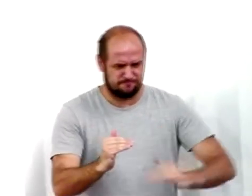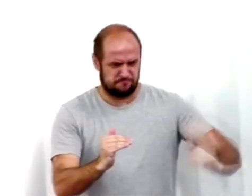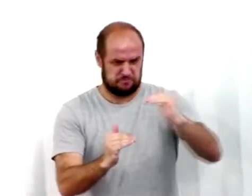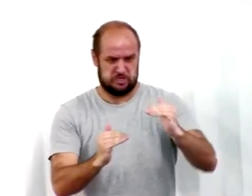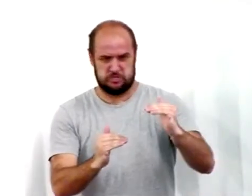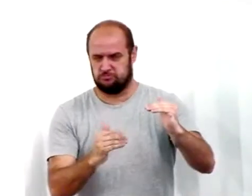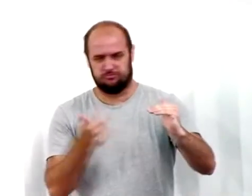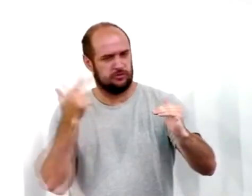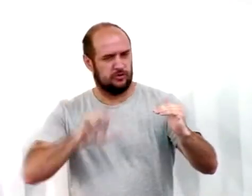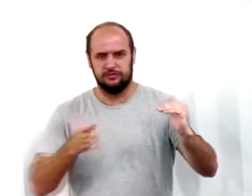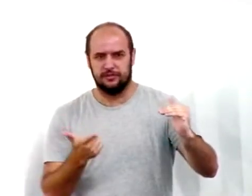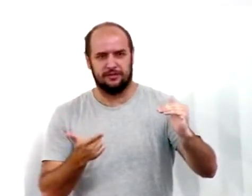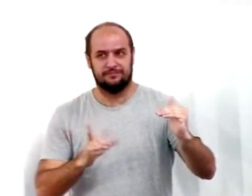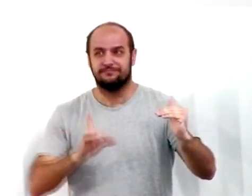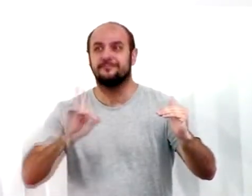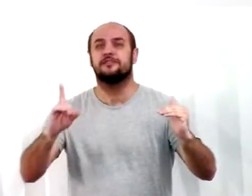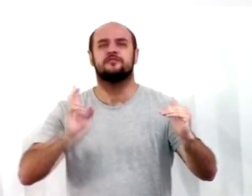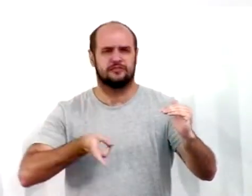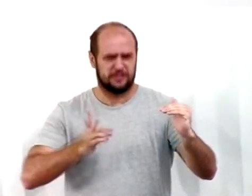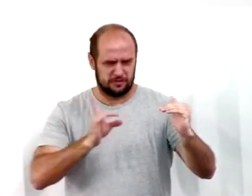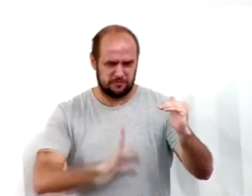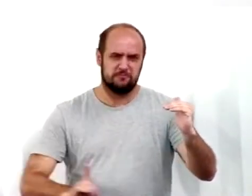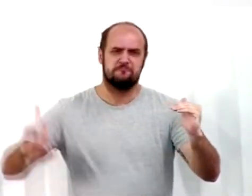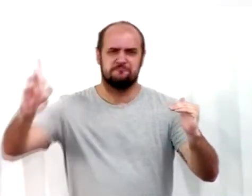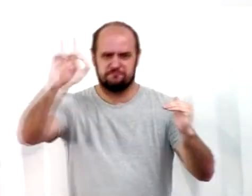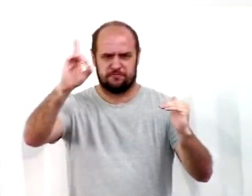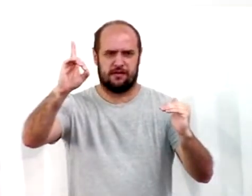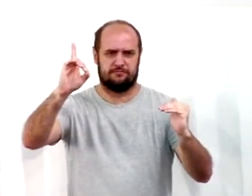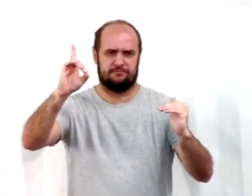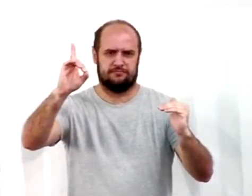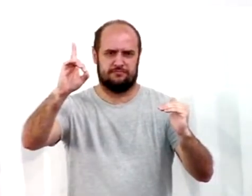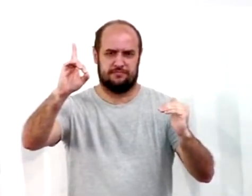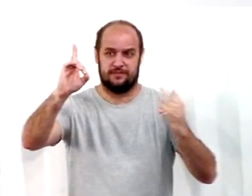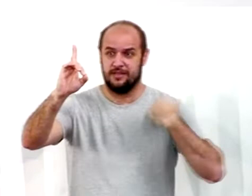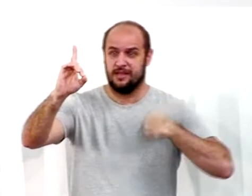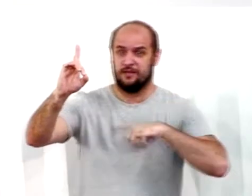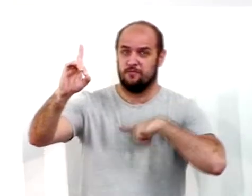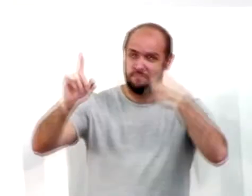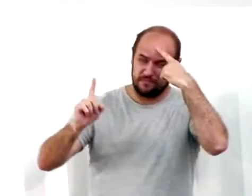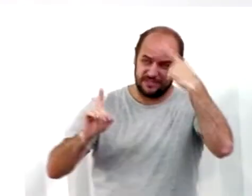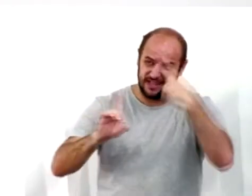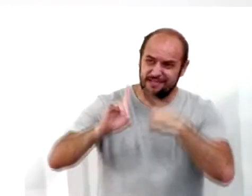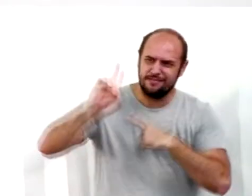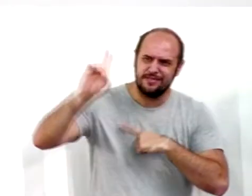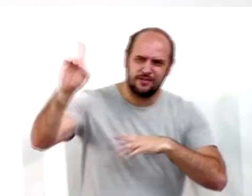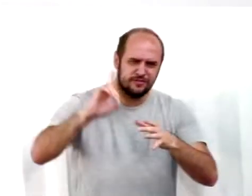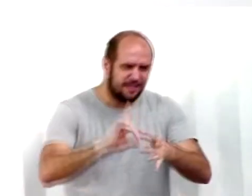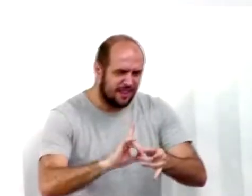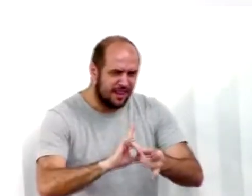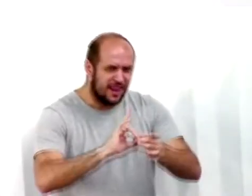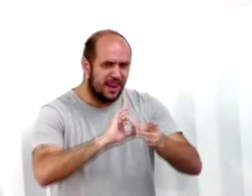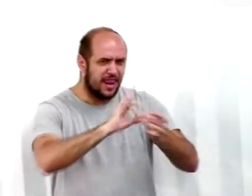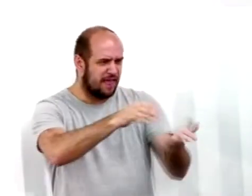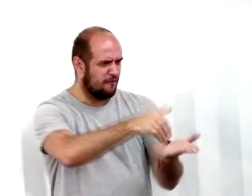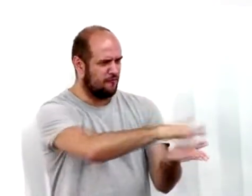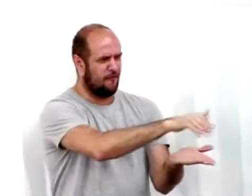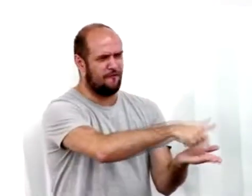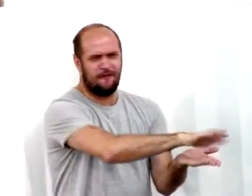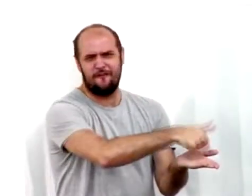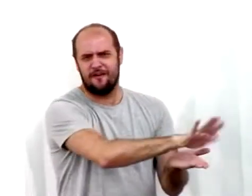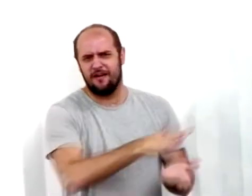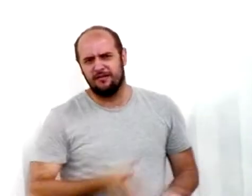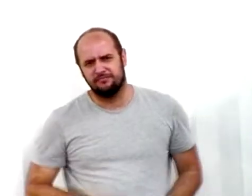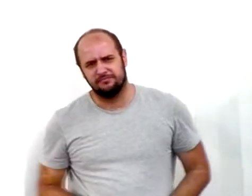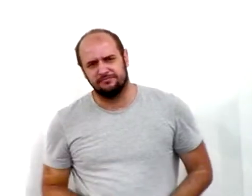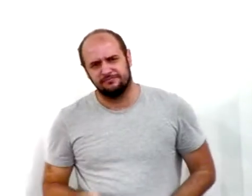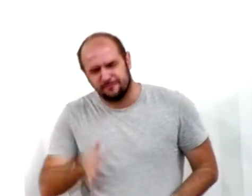a elas, e ao mesmo tempo, a provisão do livramento de Deus. É pela